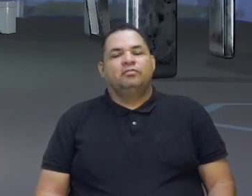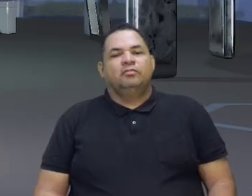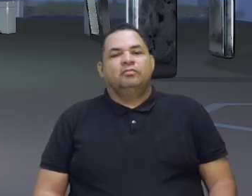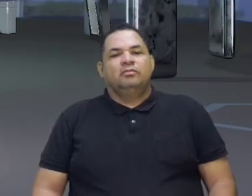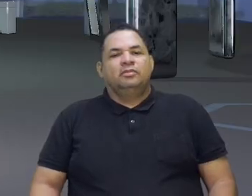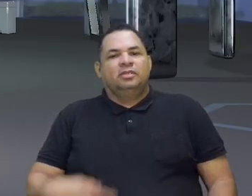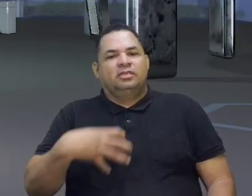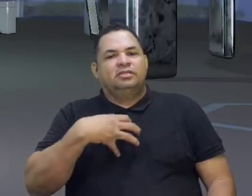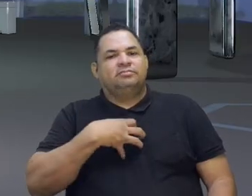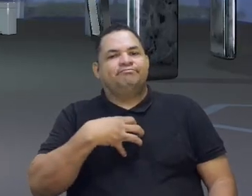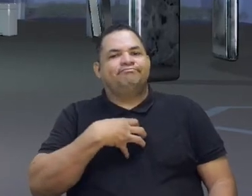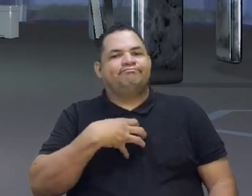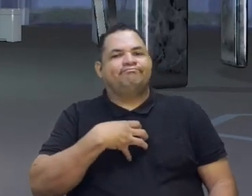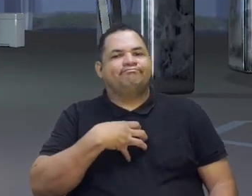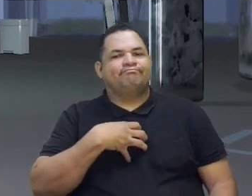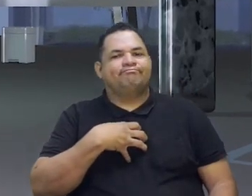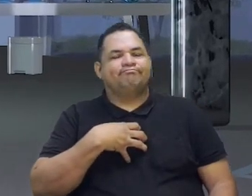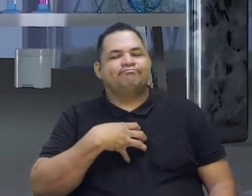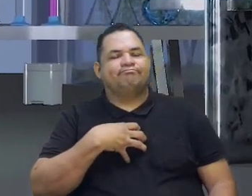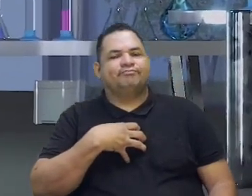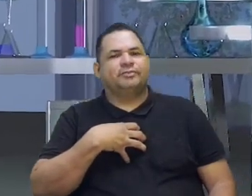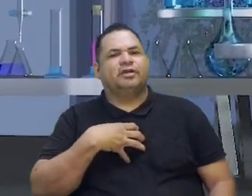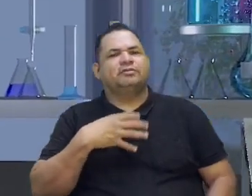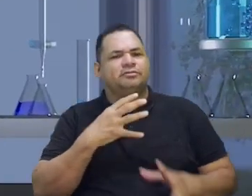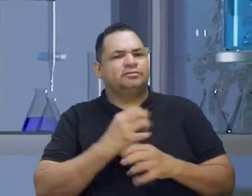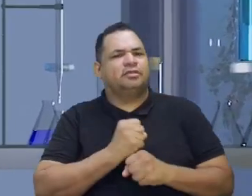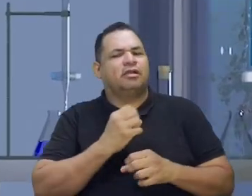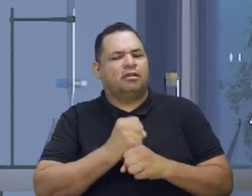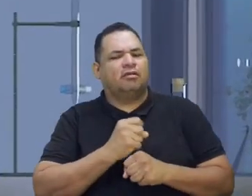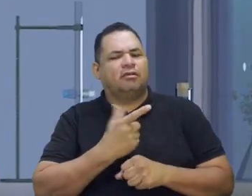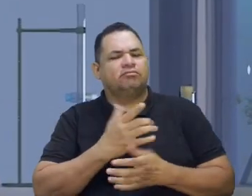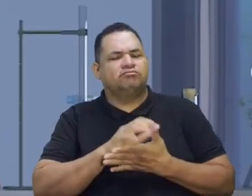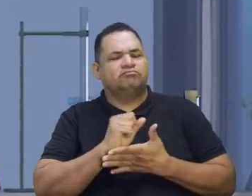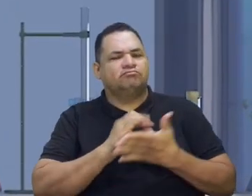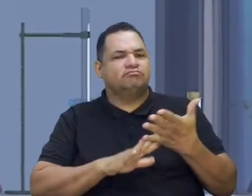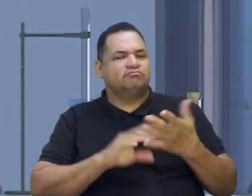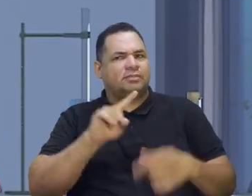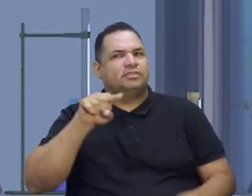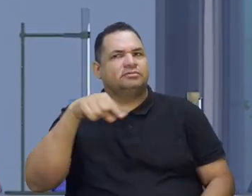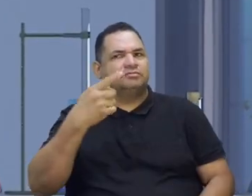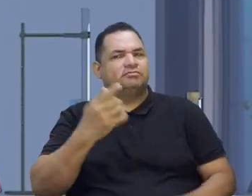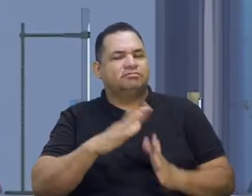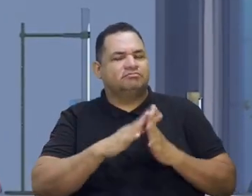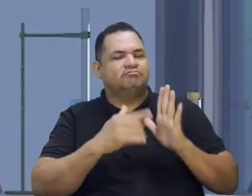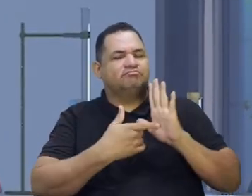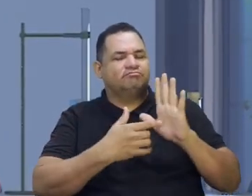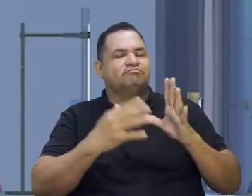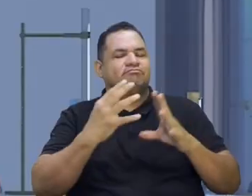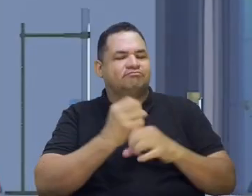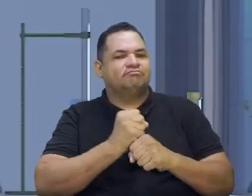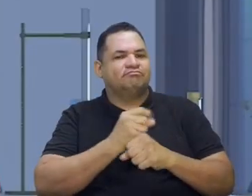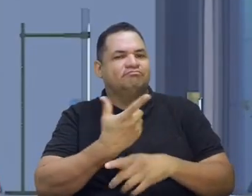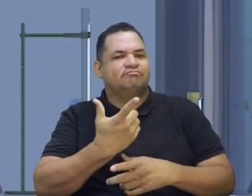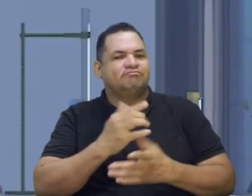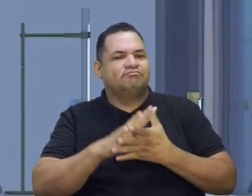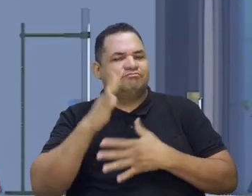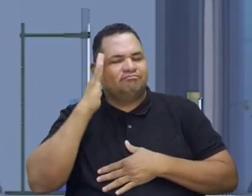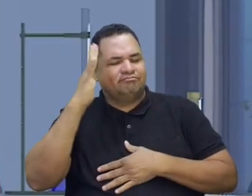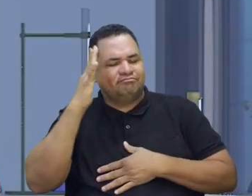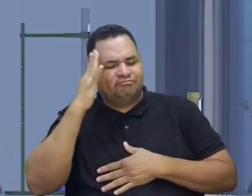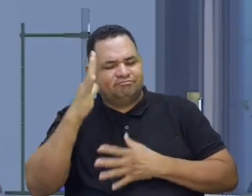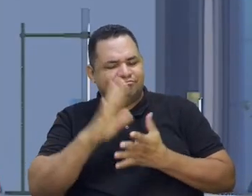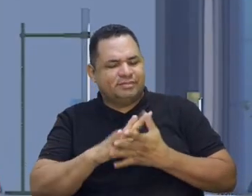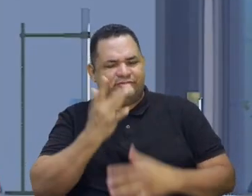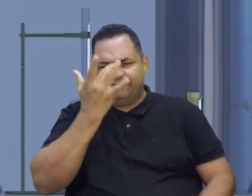Cara, eu tô sentindo falta de uns cálculos nessas atividades, ó. Acho que nas próximas aulas eu vou trazer uns cálculos para vocês. Essas teorias estão